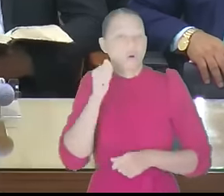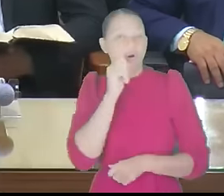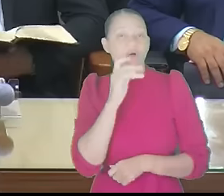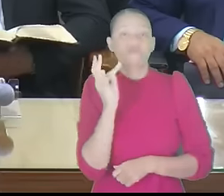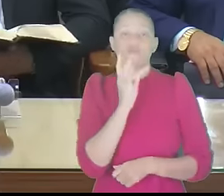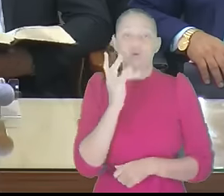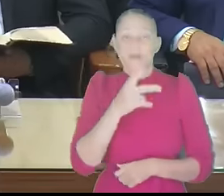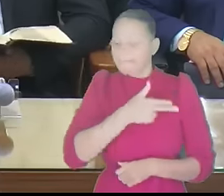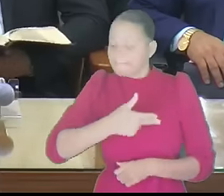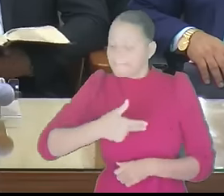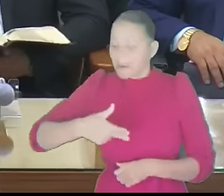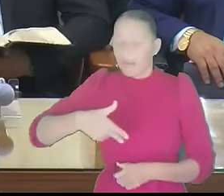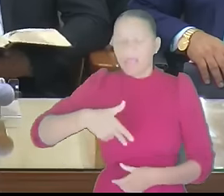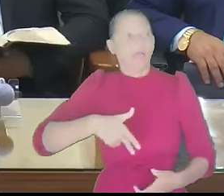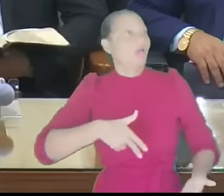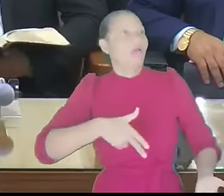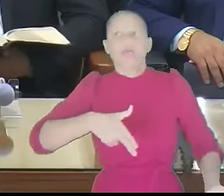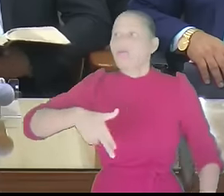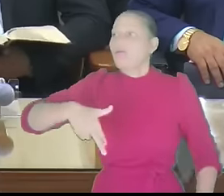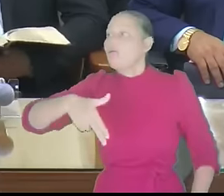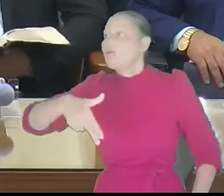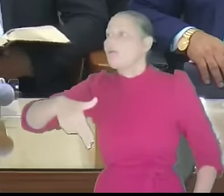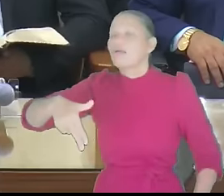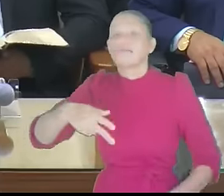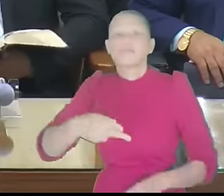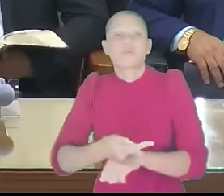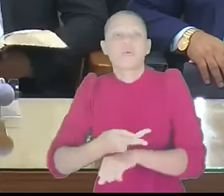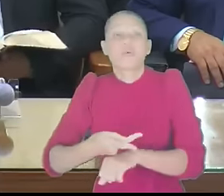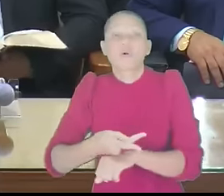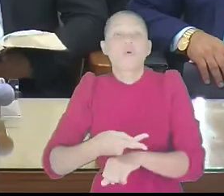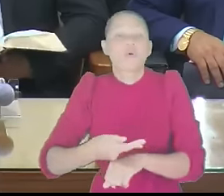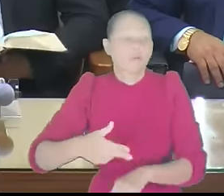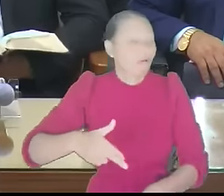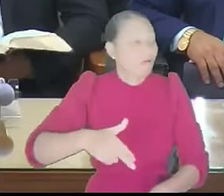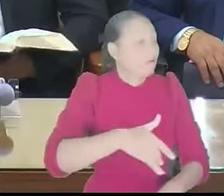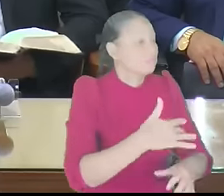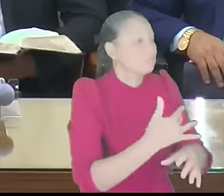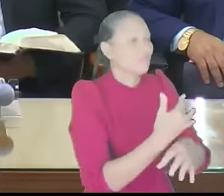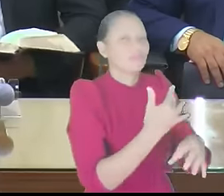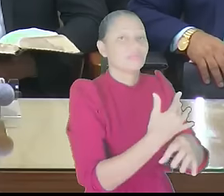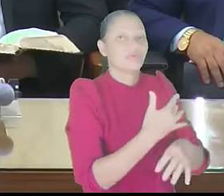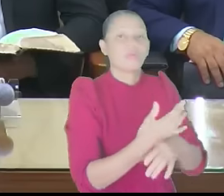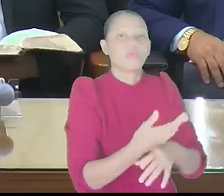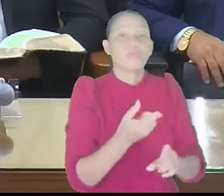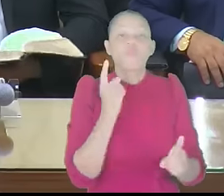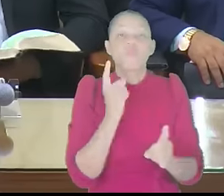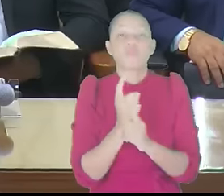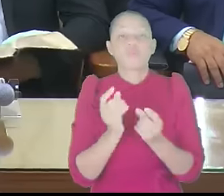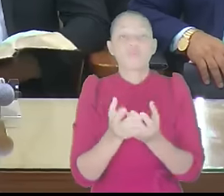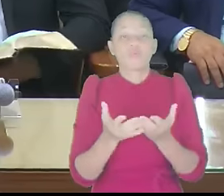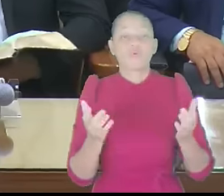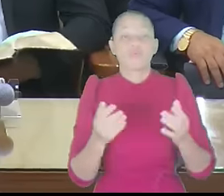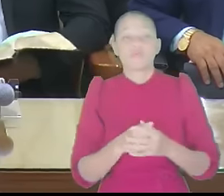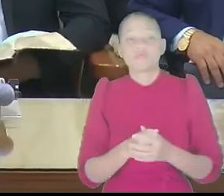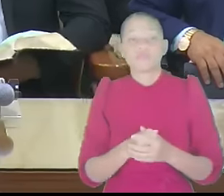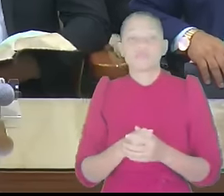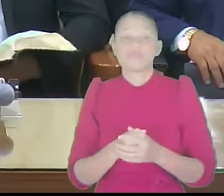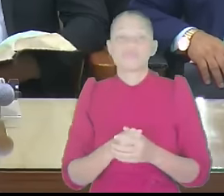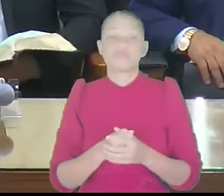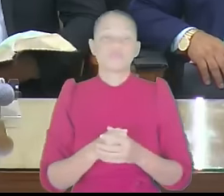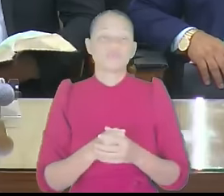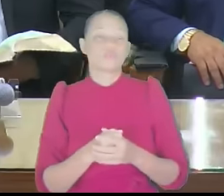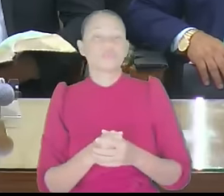noiva desnorteada foi? Ela foi procurar o noivo onde, irmãos? Na cidade. Na cidade. Encontrou com quem? Os guardas. Os guardas que